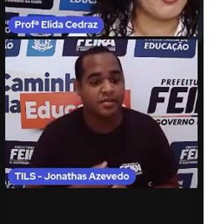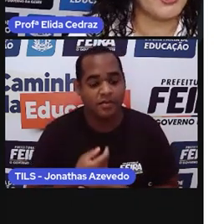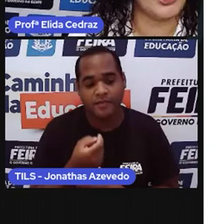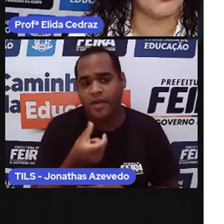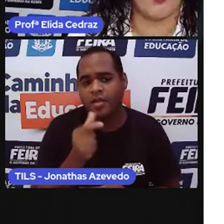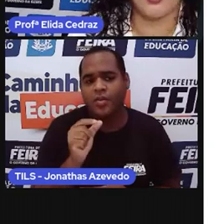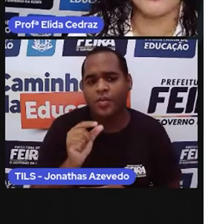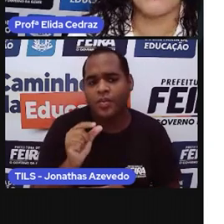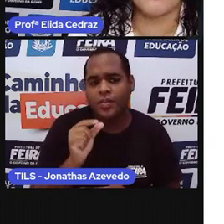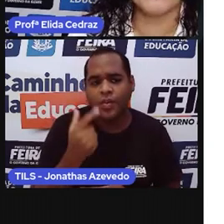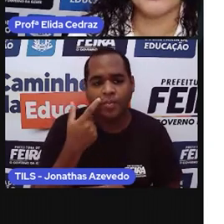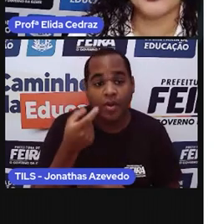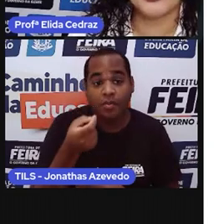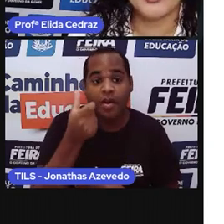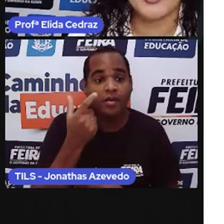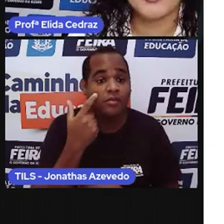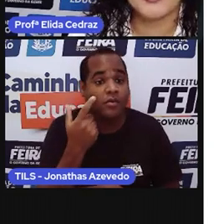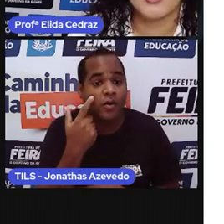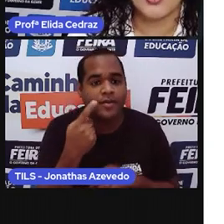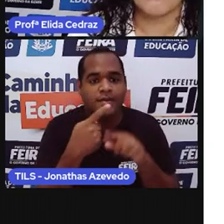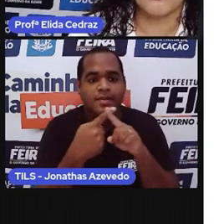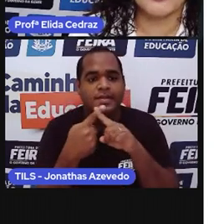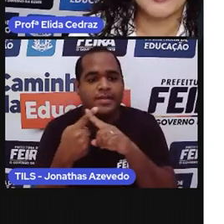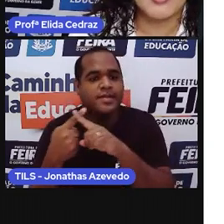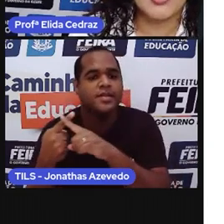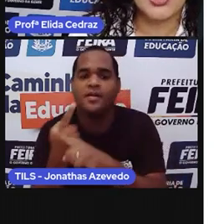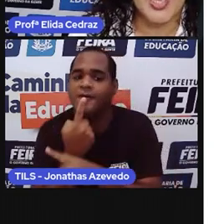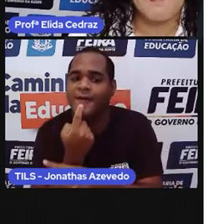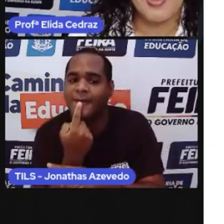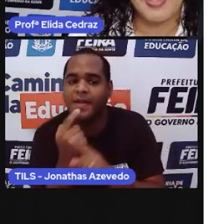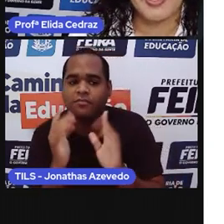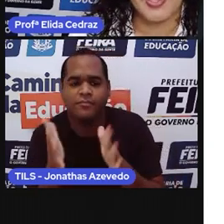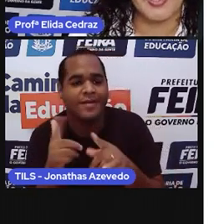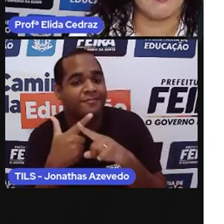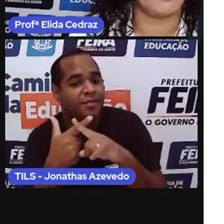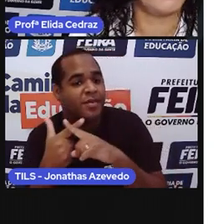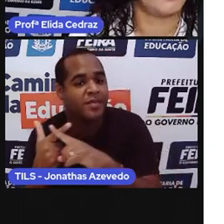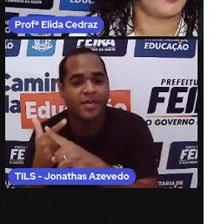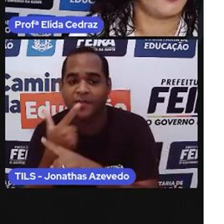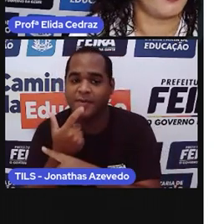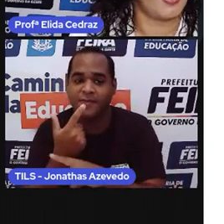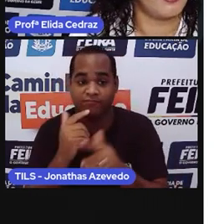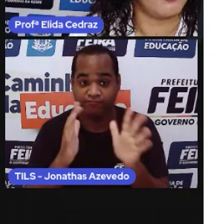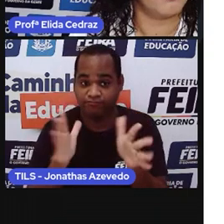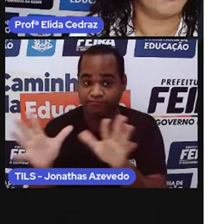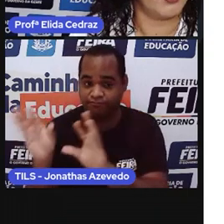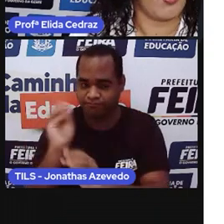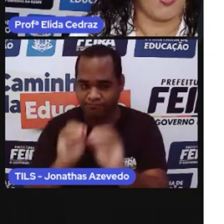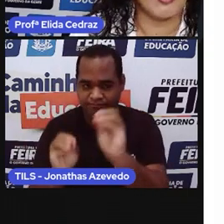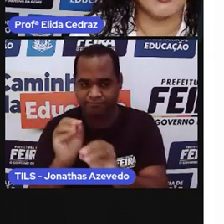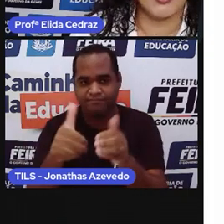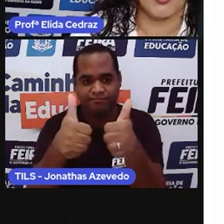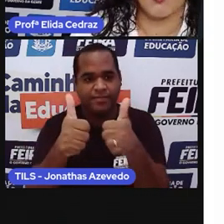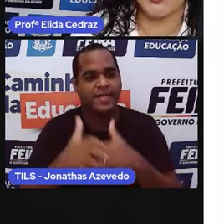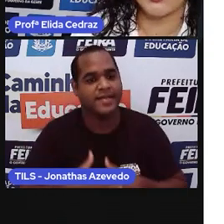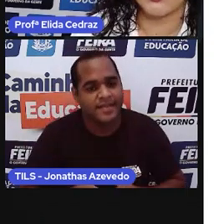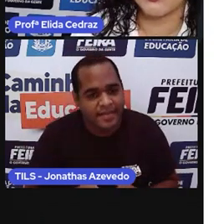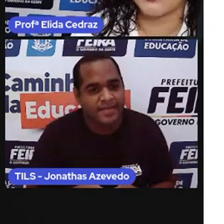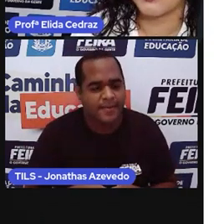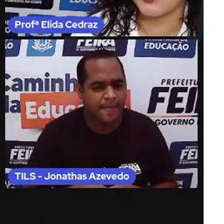bem pouquinho. Olha quantos X vocês já marcaram nesse calendário. Olha